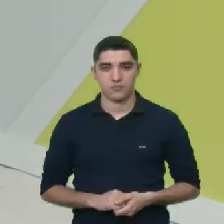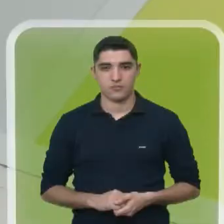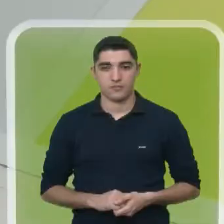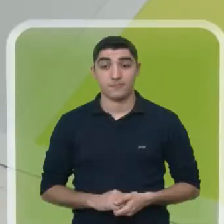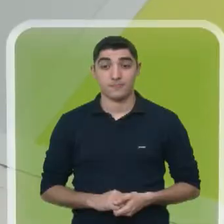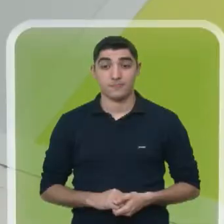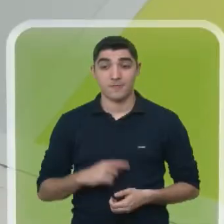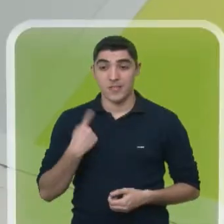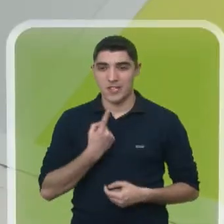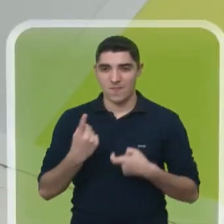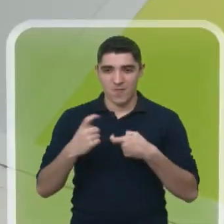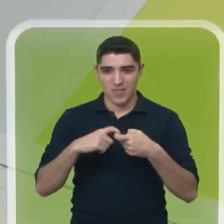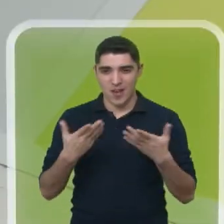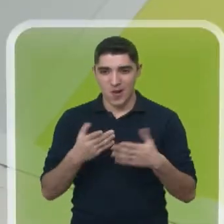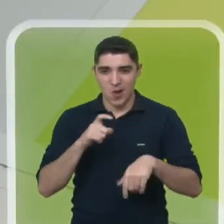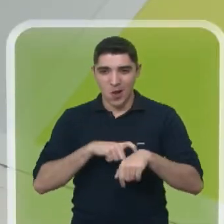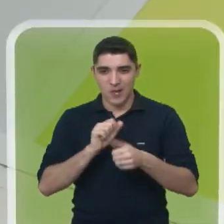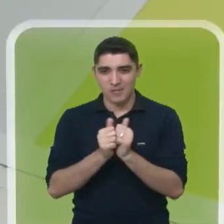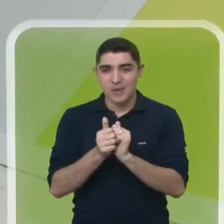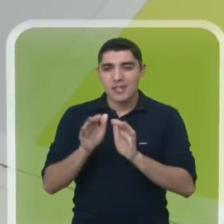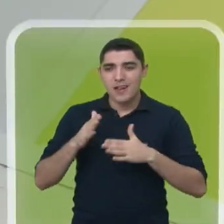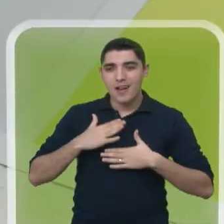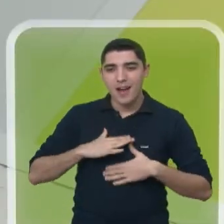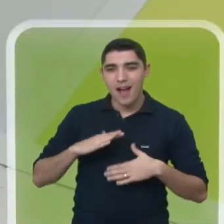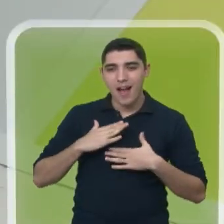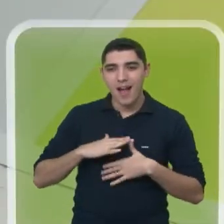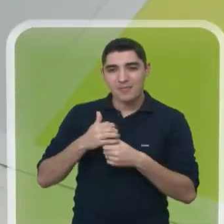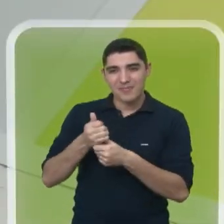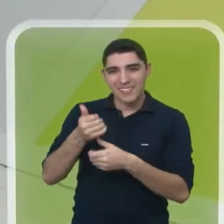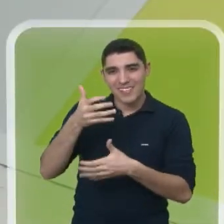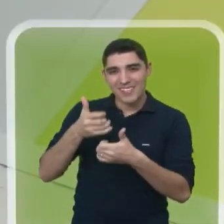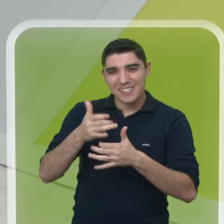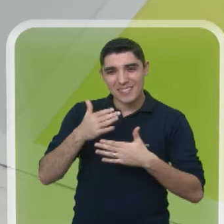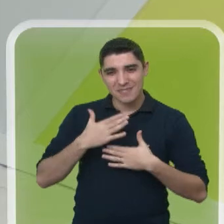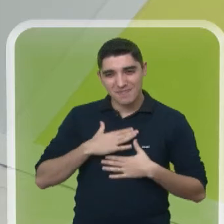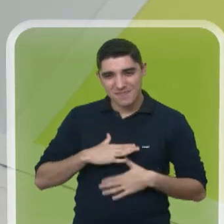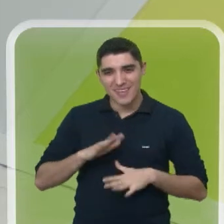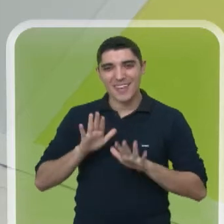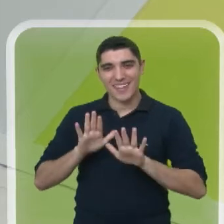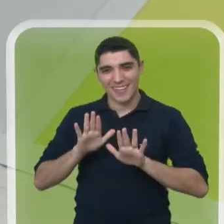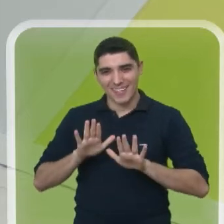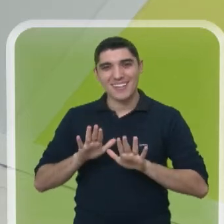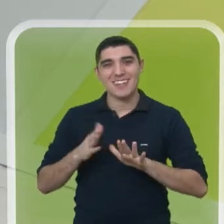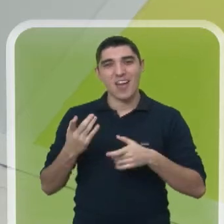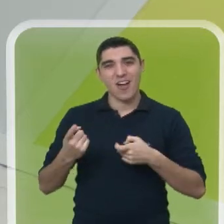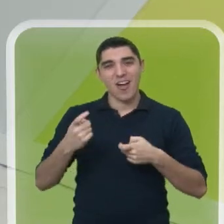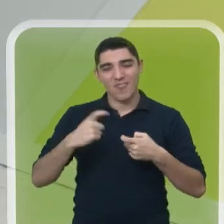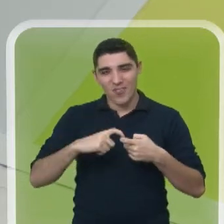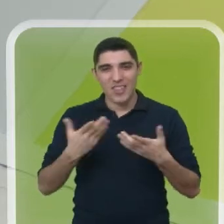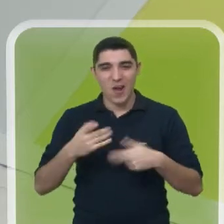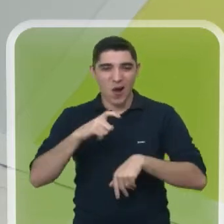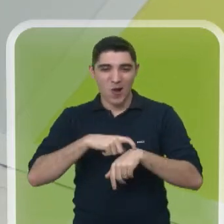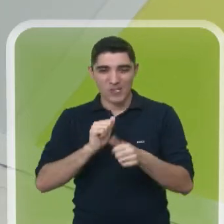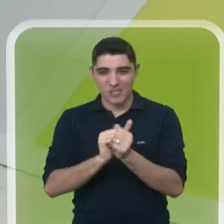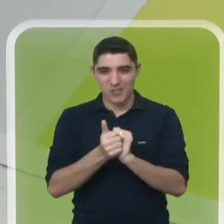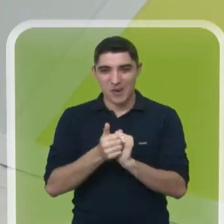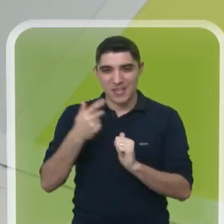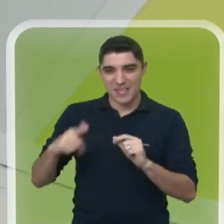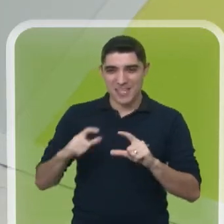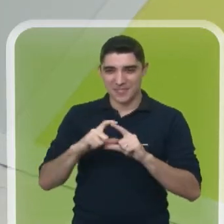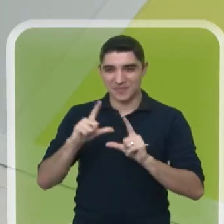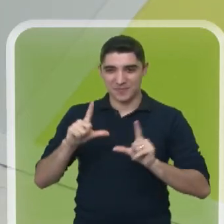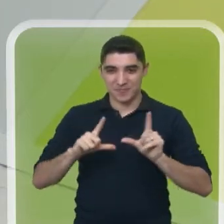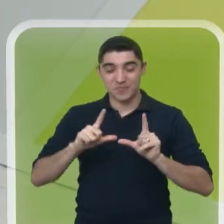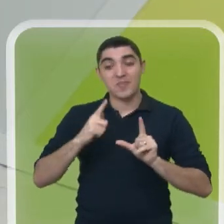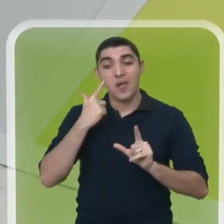Muito bem, estamos de volta com a Hora do Esporte. Calma, Iana, calma, tem introdução primeiro. Calma, Iana. Estamos de volta com a Hora do Esporte aqui na tela da TV Câmara de São José dos Campos.